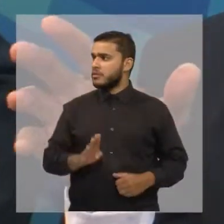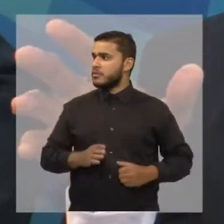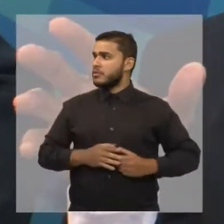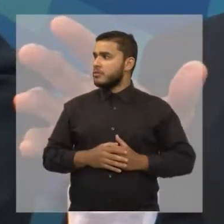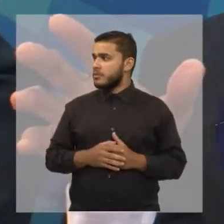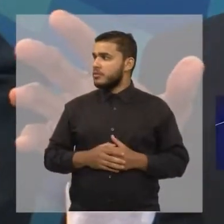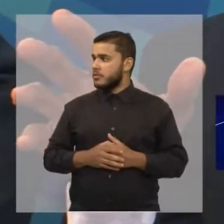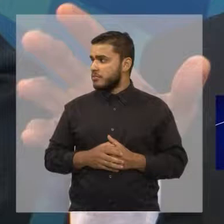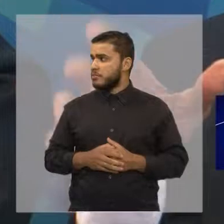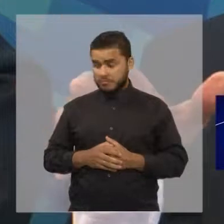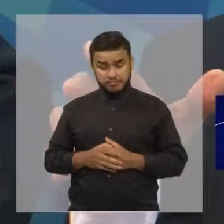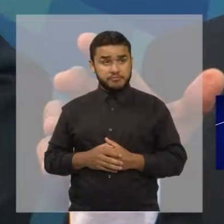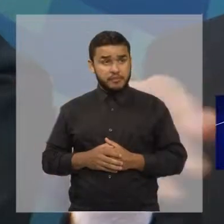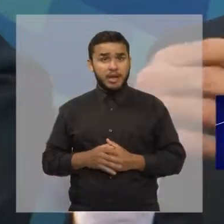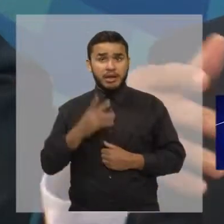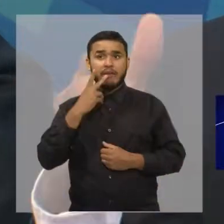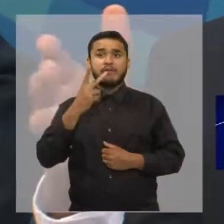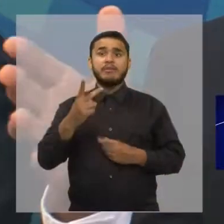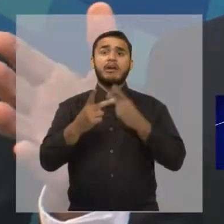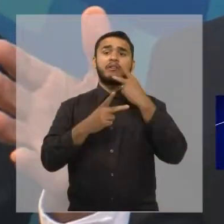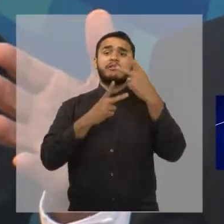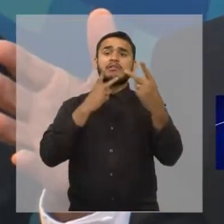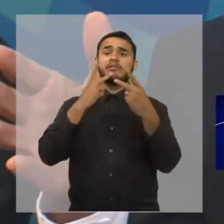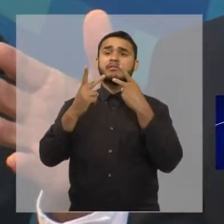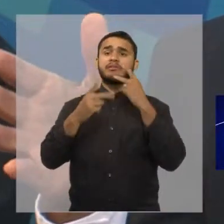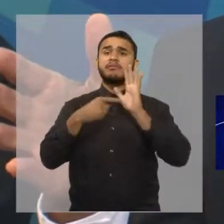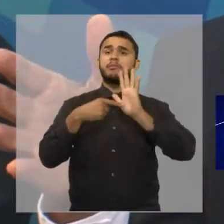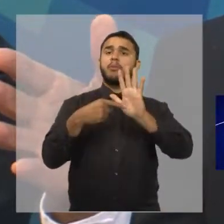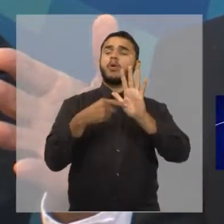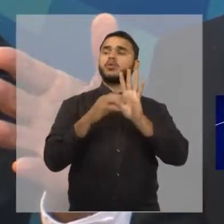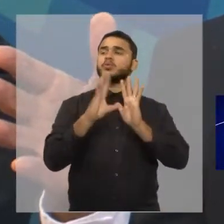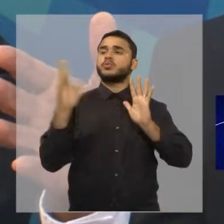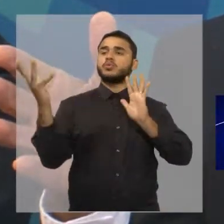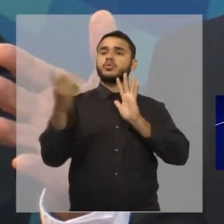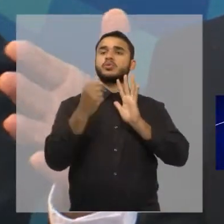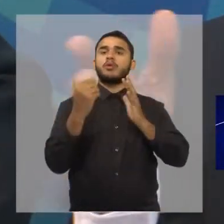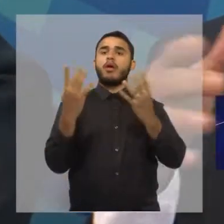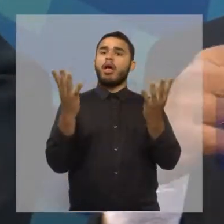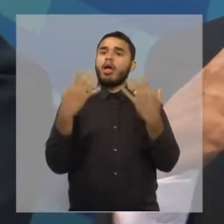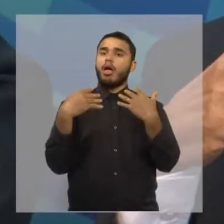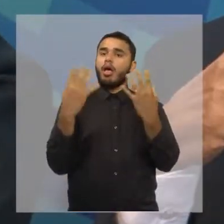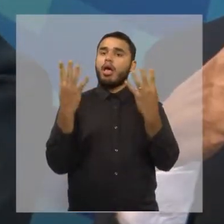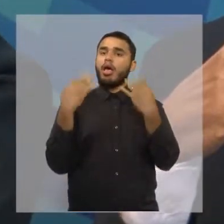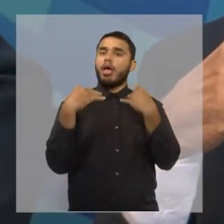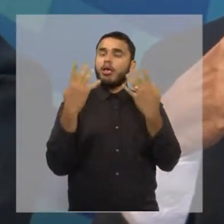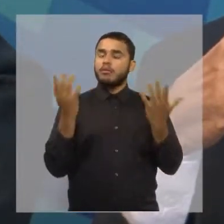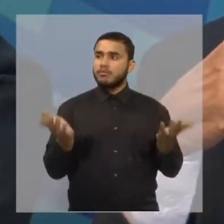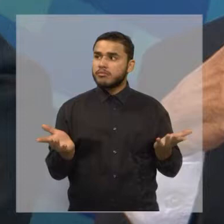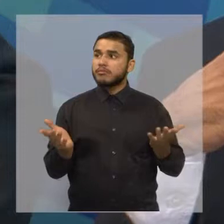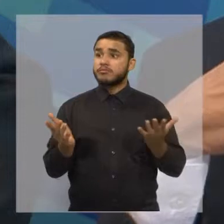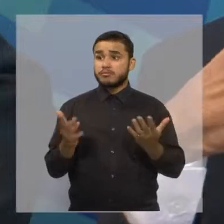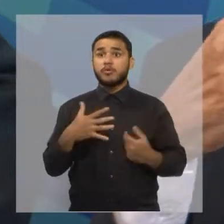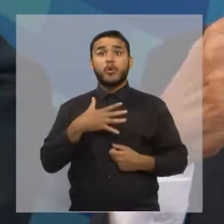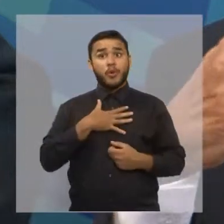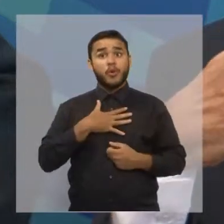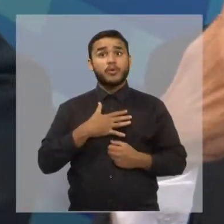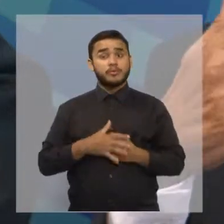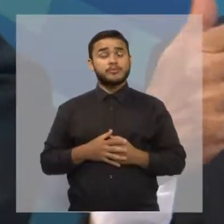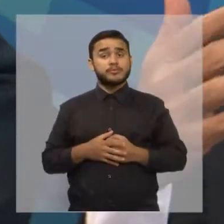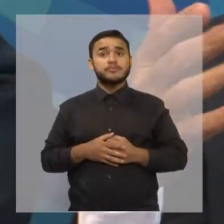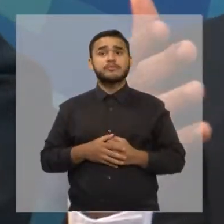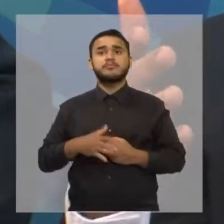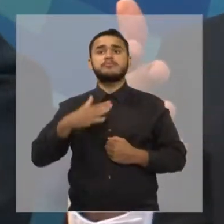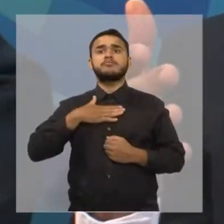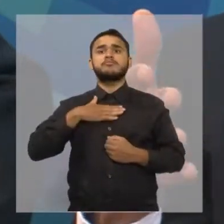macunaímico. Nesse sentido, ele é representativo do nosso povo. E isso deslustra